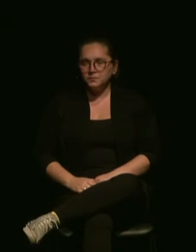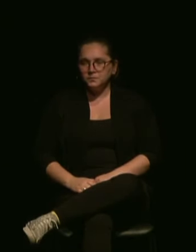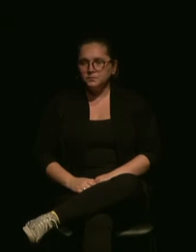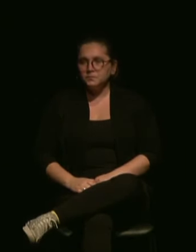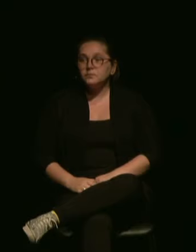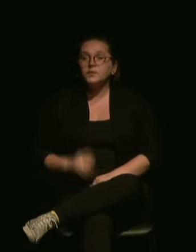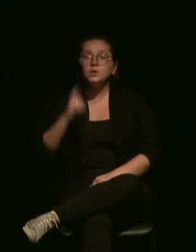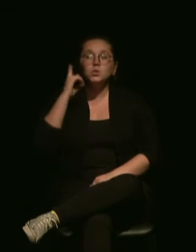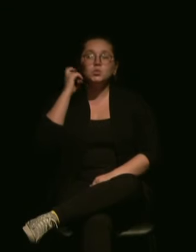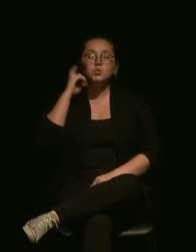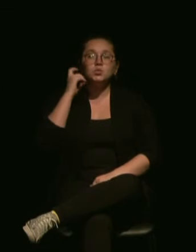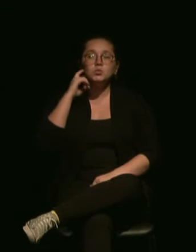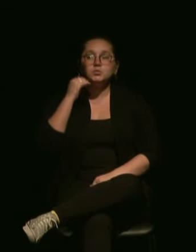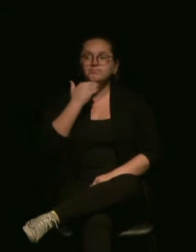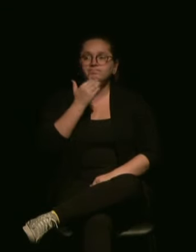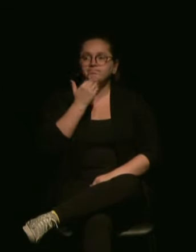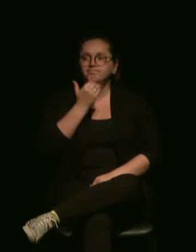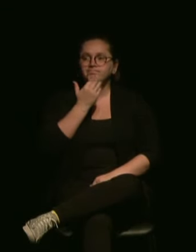Pessoal, o som não está saindo.